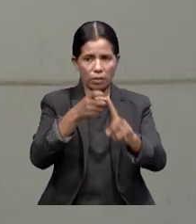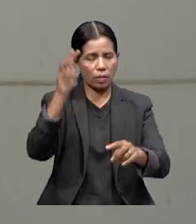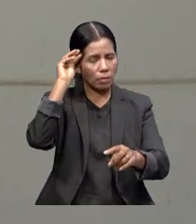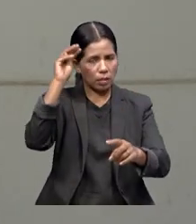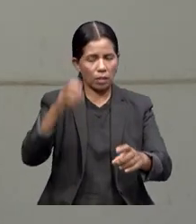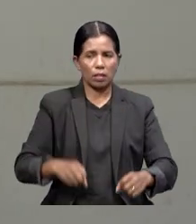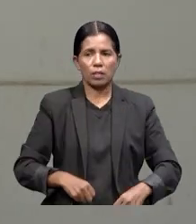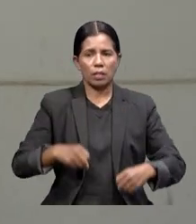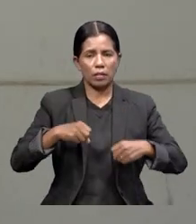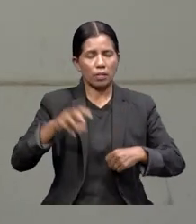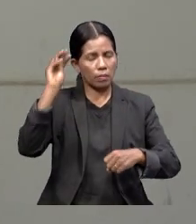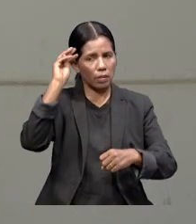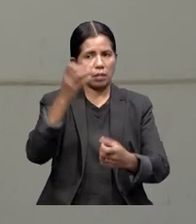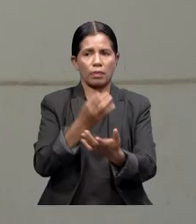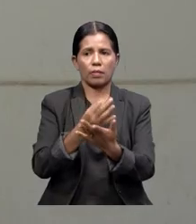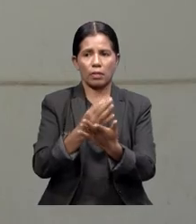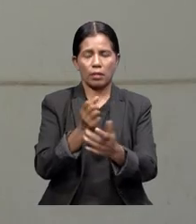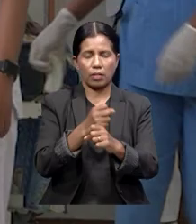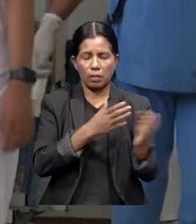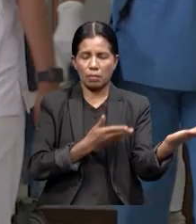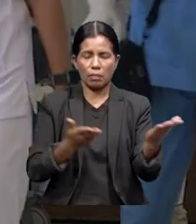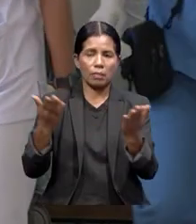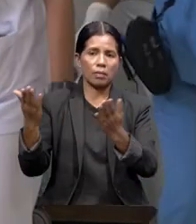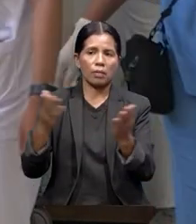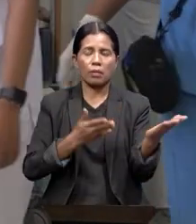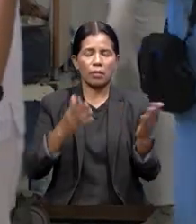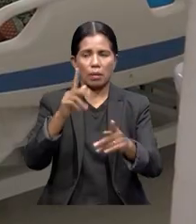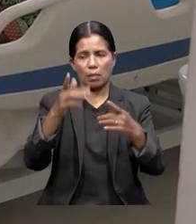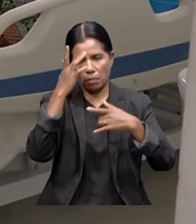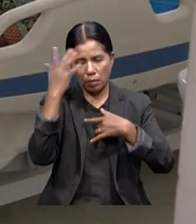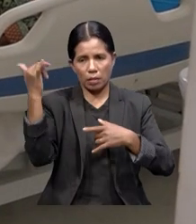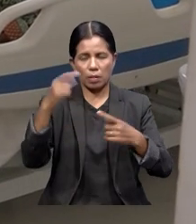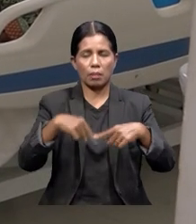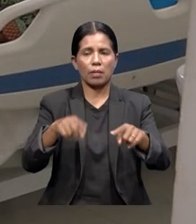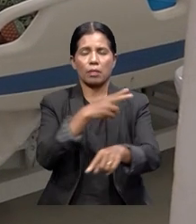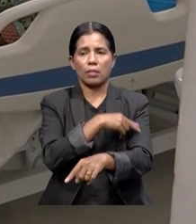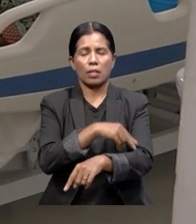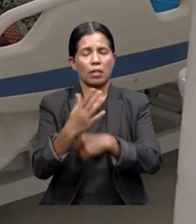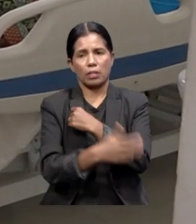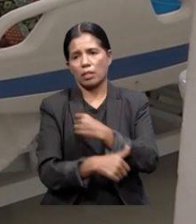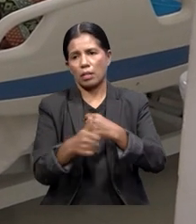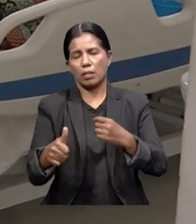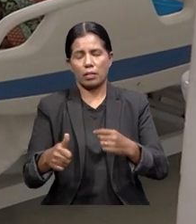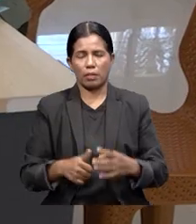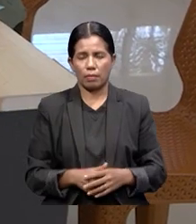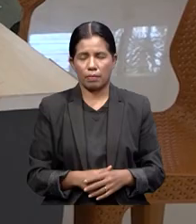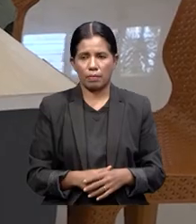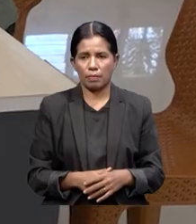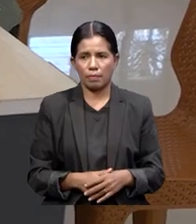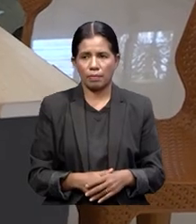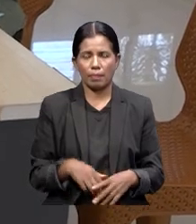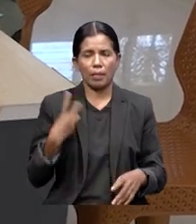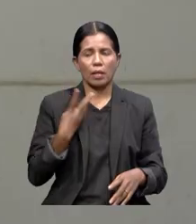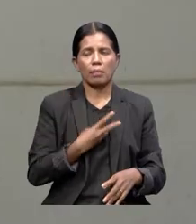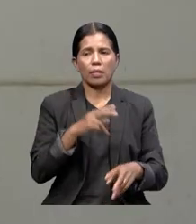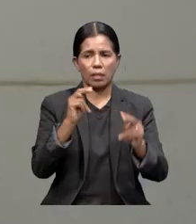Saúde, no Ministério das Finanças, ou de halo transferência para paciente pendente, se ir para o hospital Reilio, ou de halo tratamento. A mim, nós temos